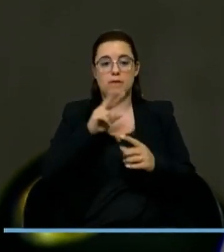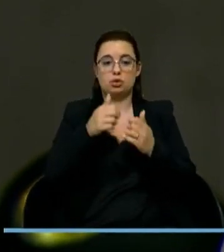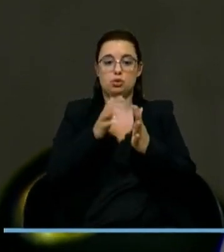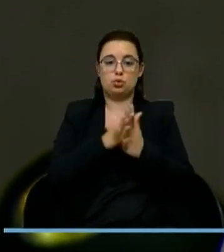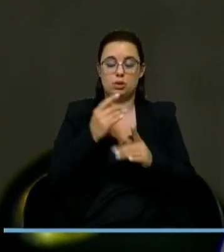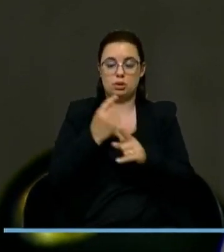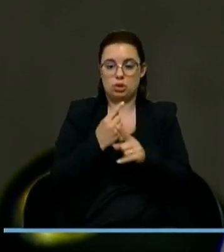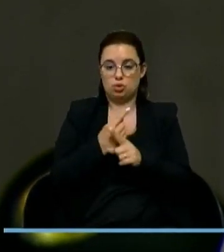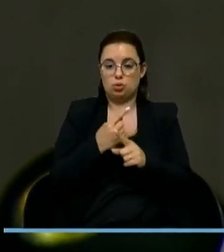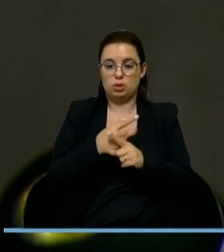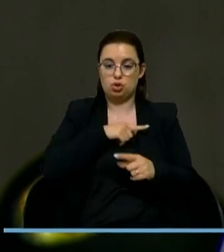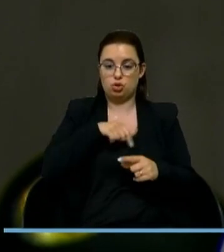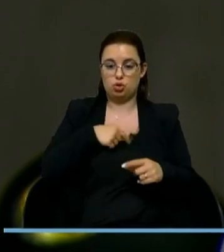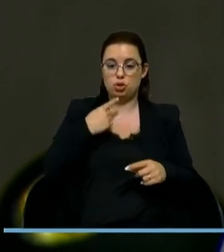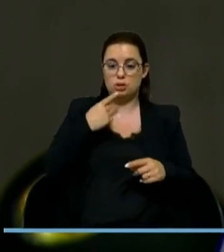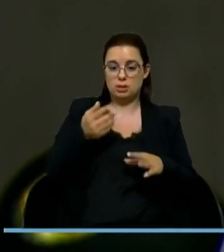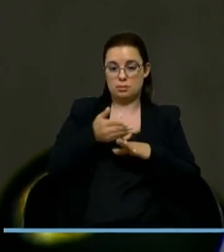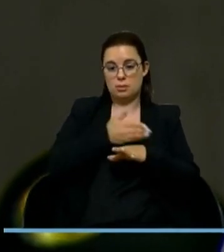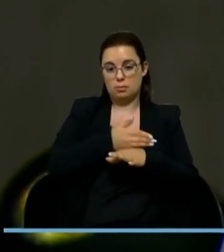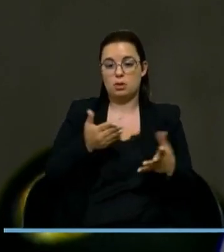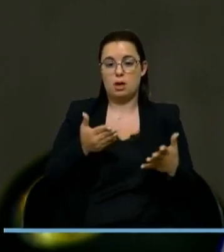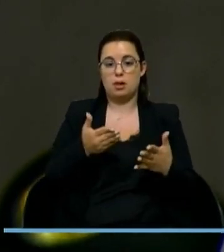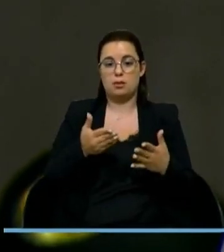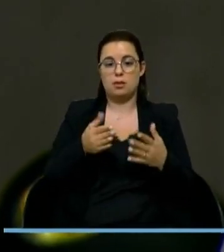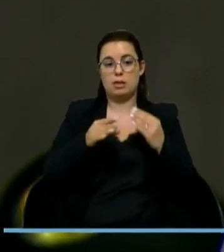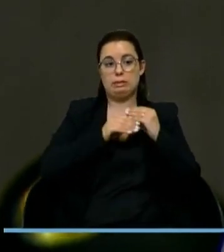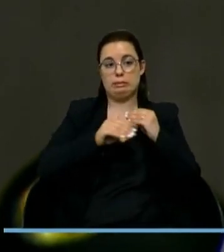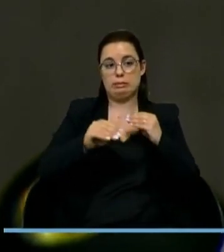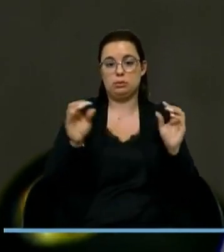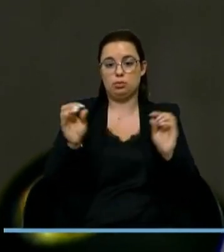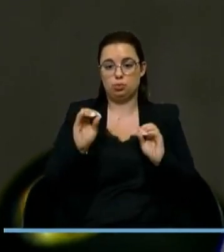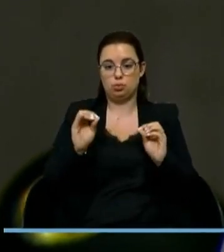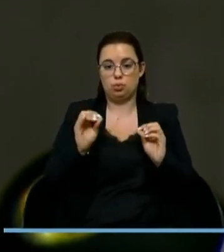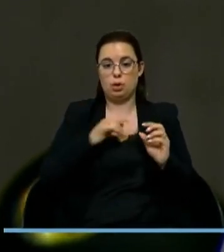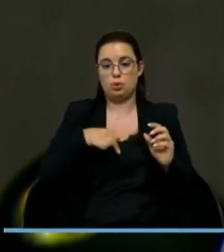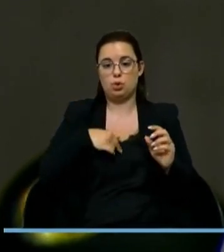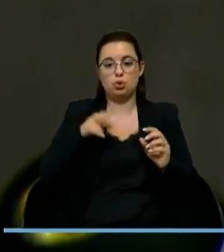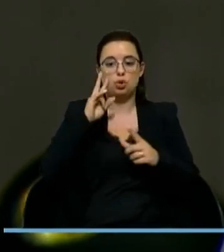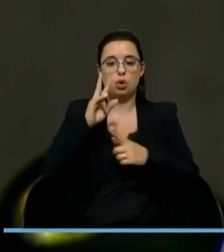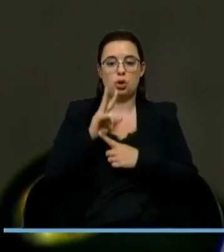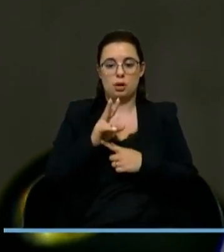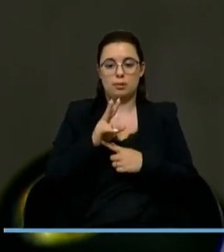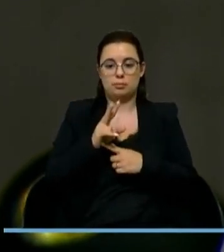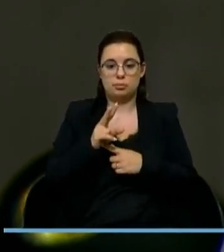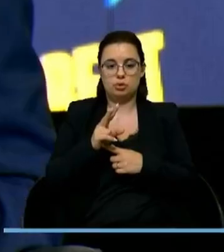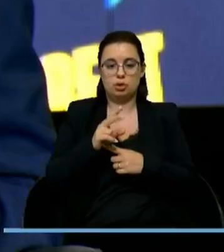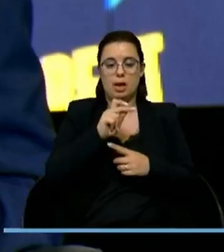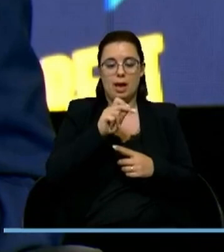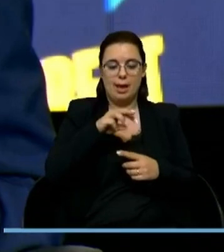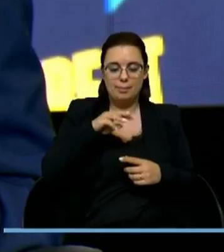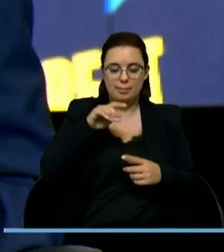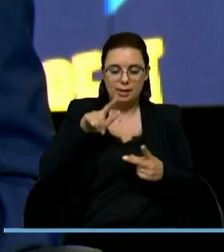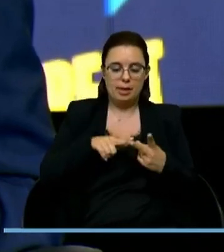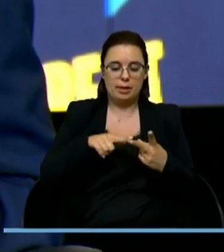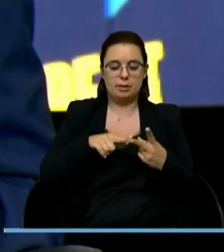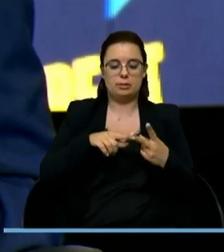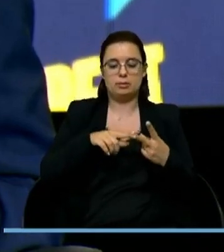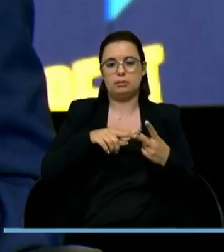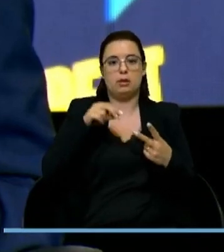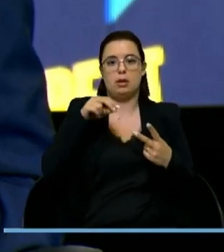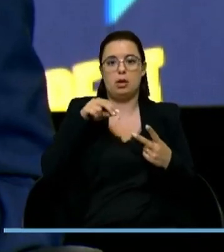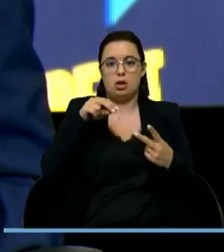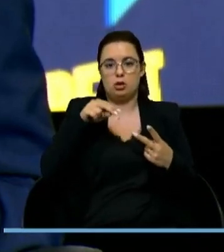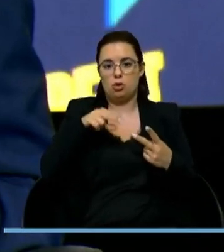aspectos que referiu há pouco, ou seja, essas isenções não vão fazer com que se deixe de olhar para coisas como obviamente seja AML, como Know Your Customer, etc.,